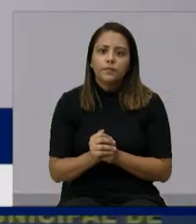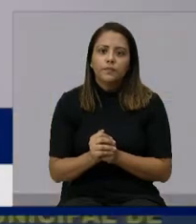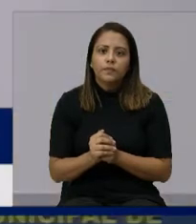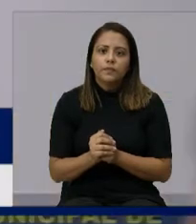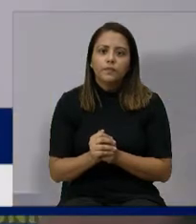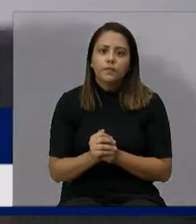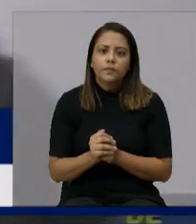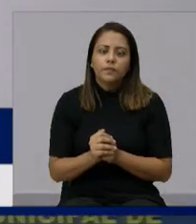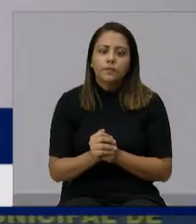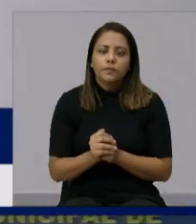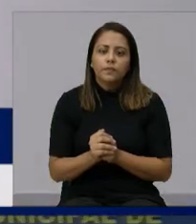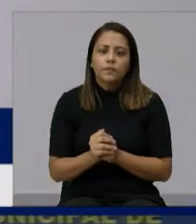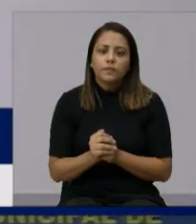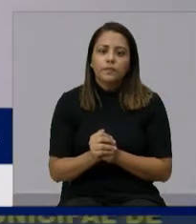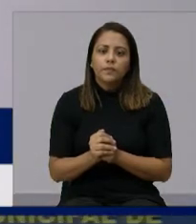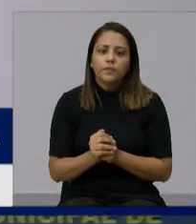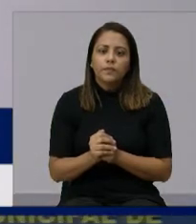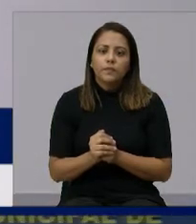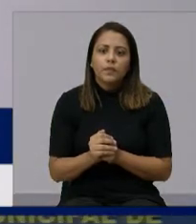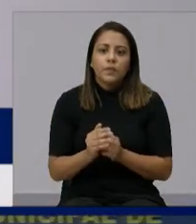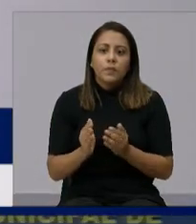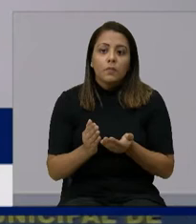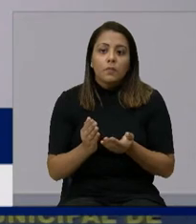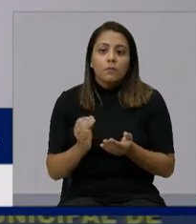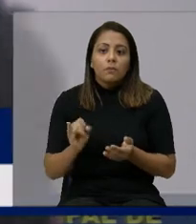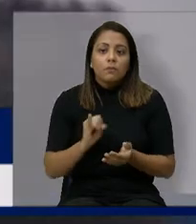Gostaria de registrar um minuto de silêncio.